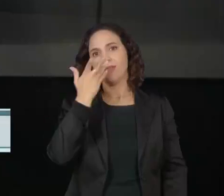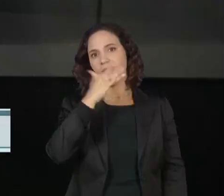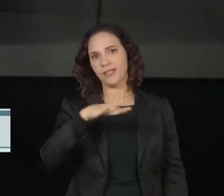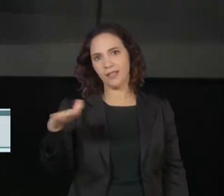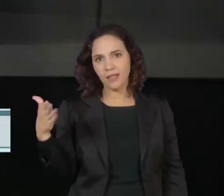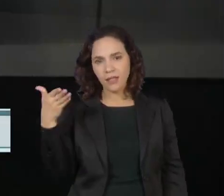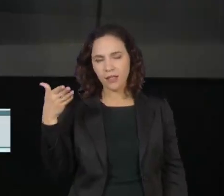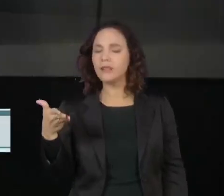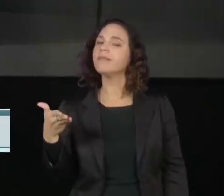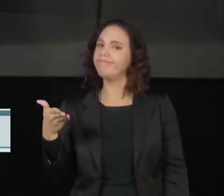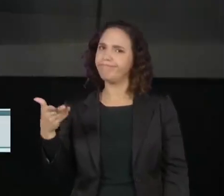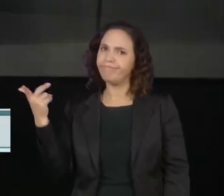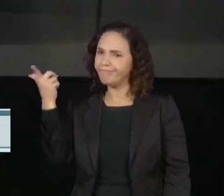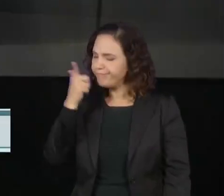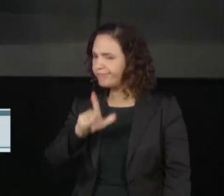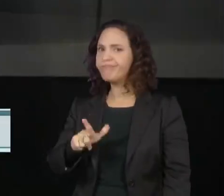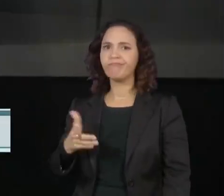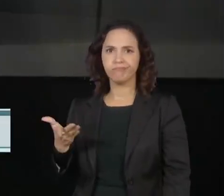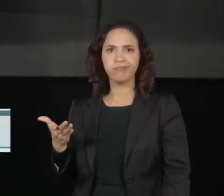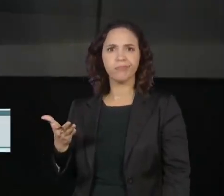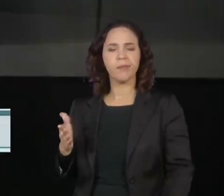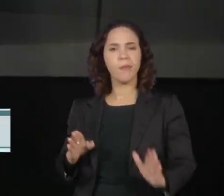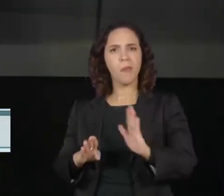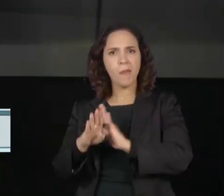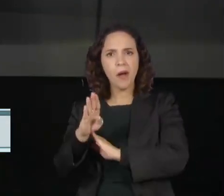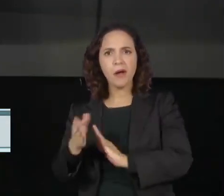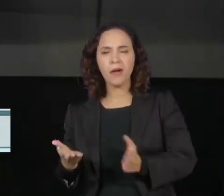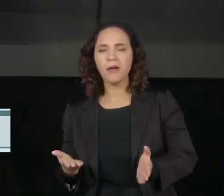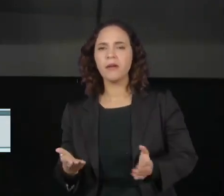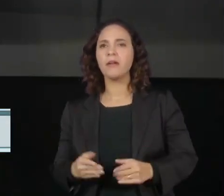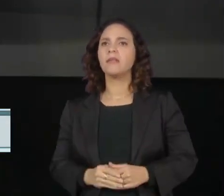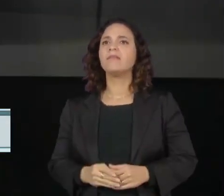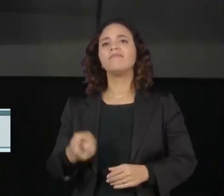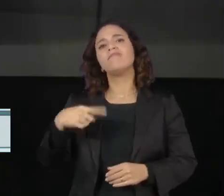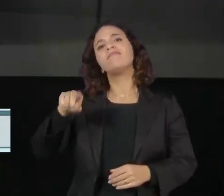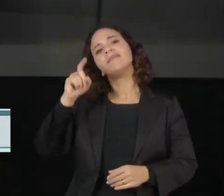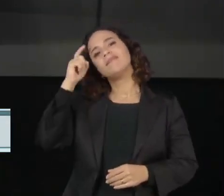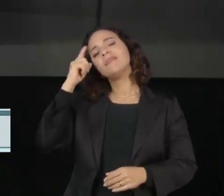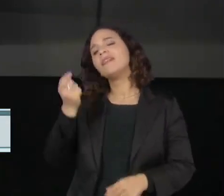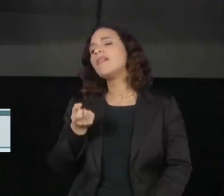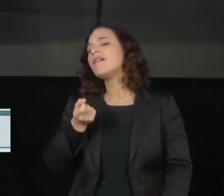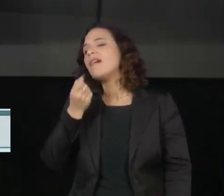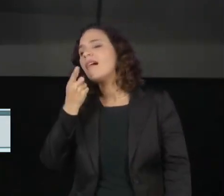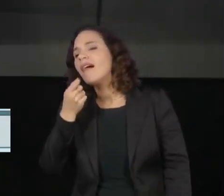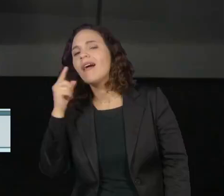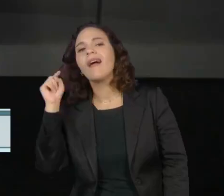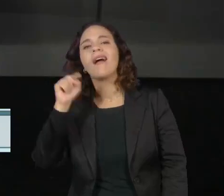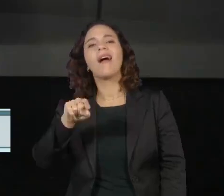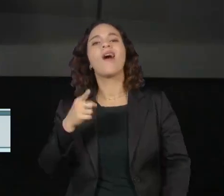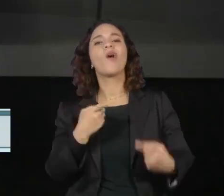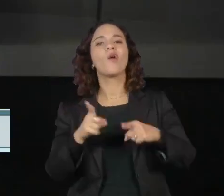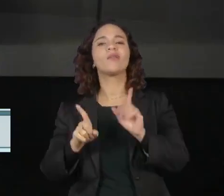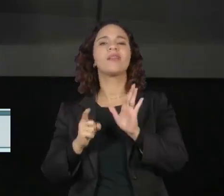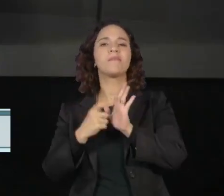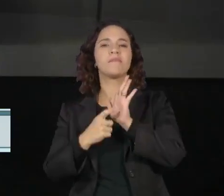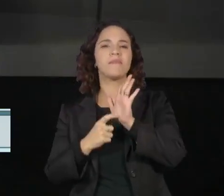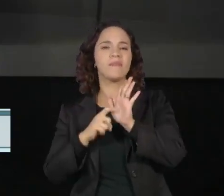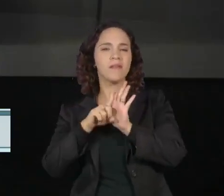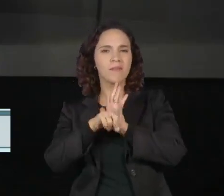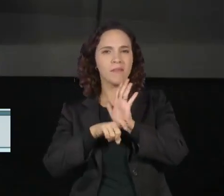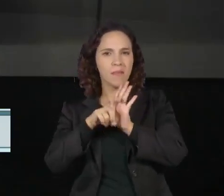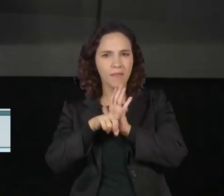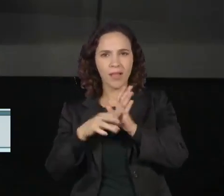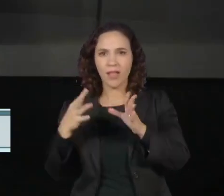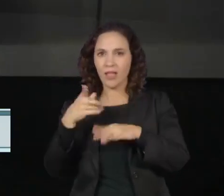absurda. A gente tem muita a ideia de que os antibióticos mudaram a história das doenças infecciosas.